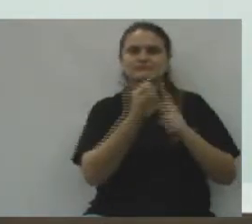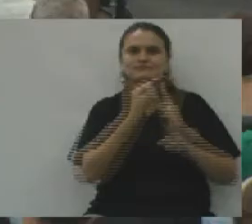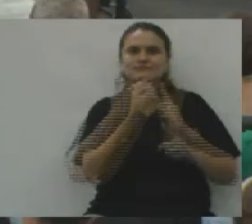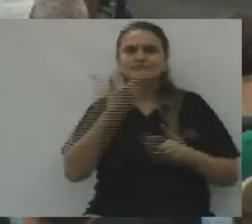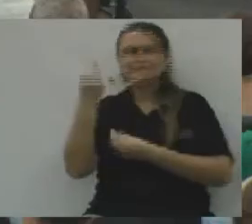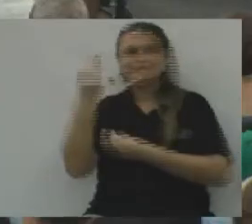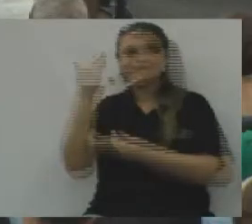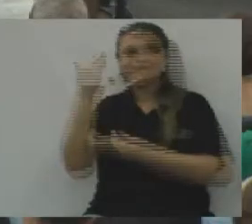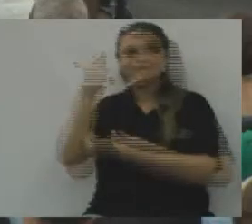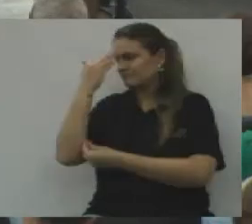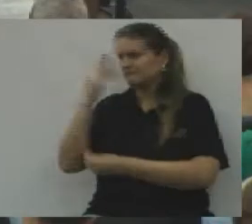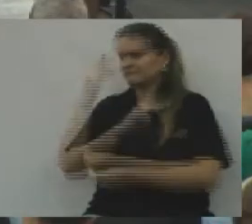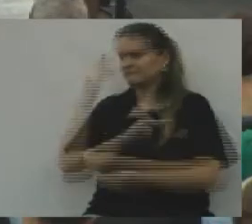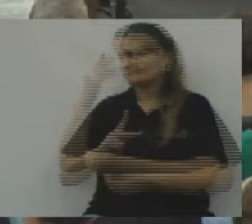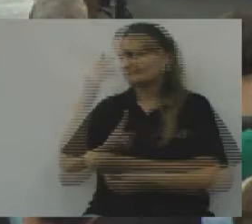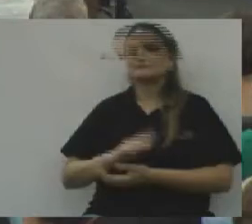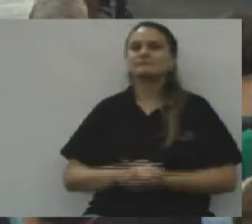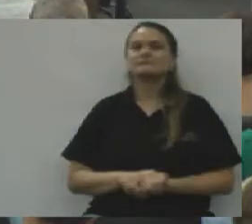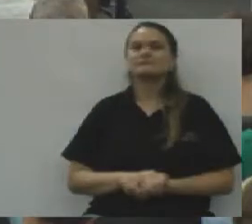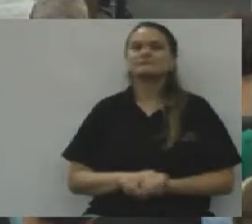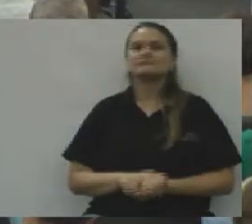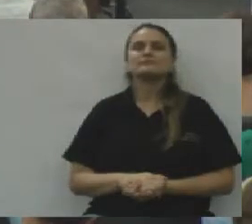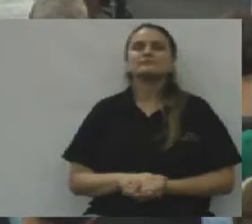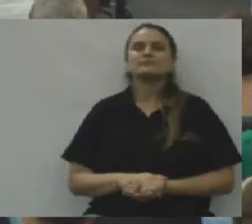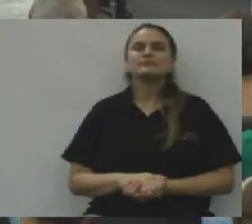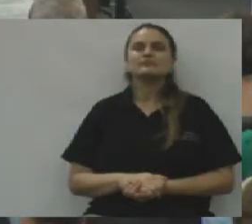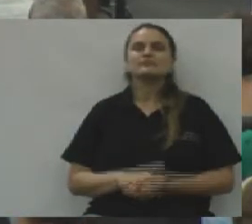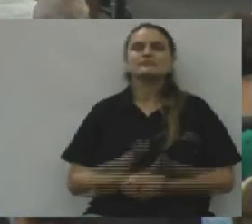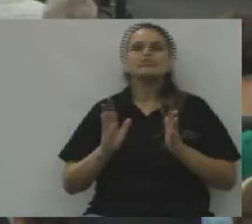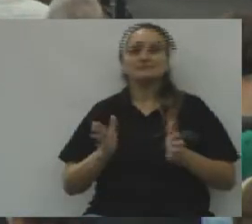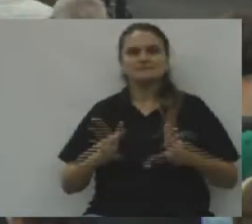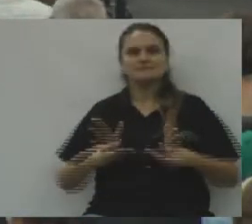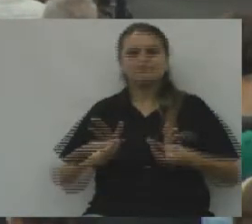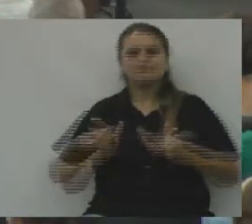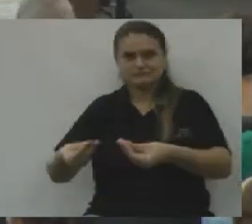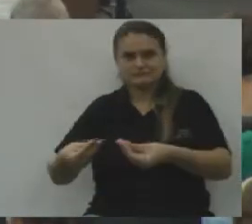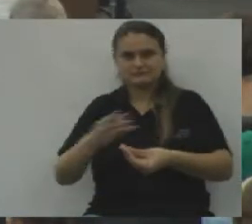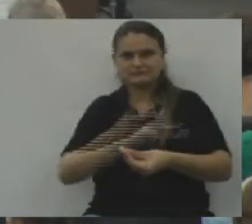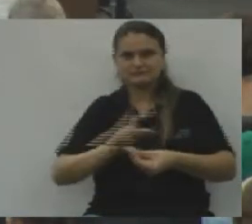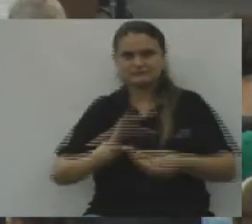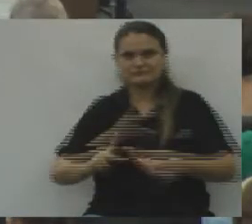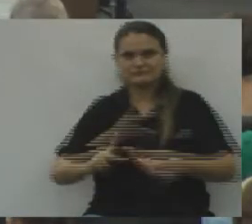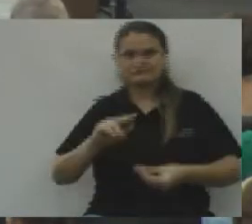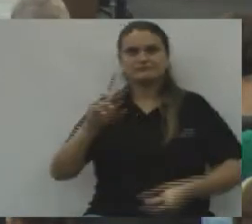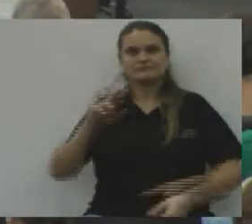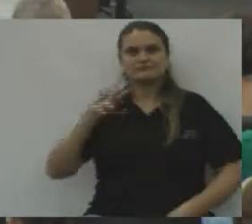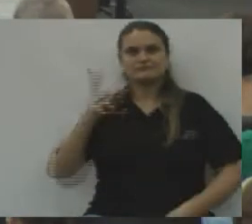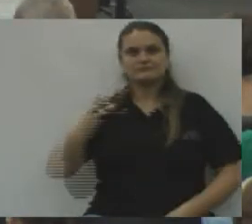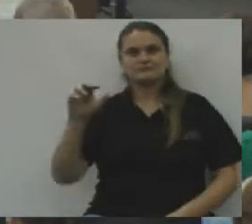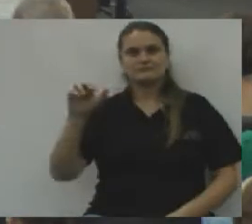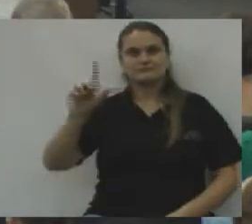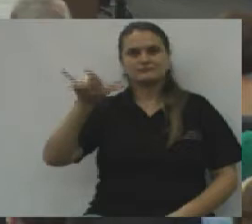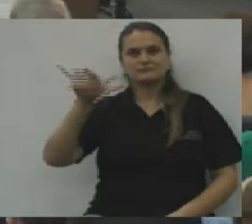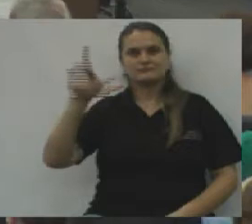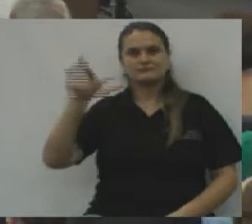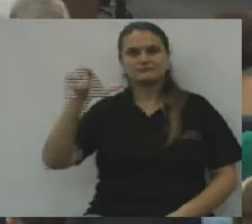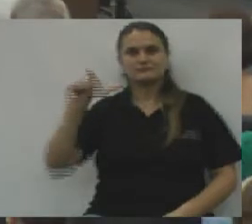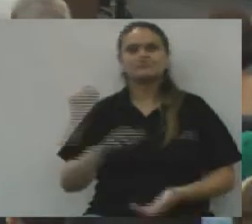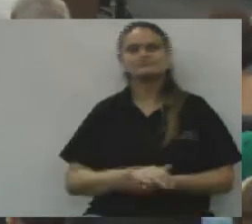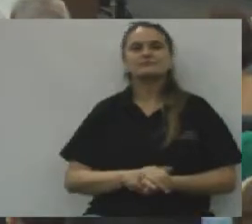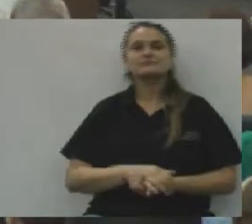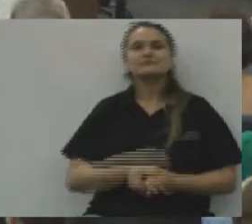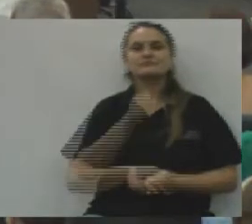presidente. Era isso. Devolvo a presidência, então, para o vereador Almires Bugai Filho. Ainda em discussão,